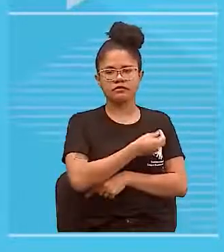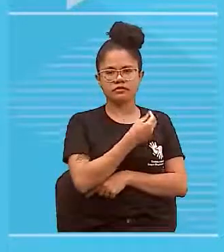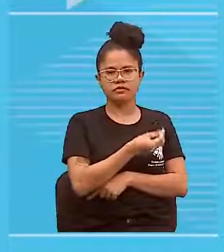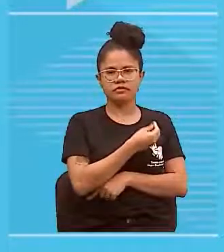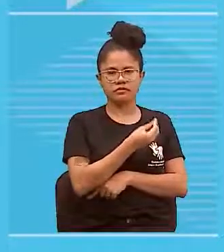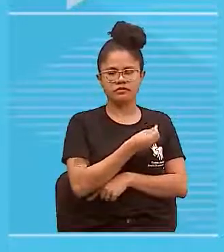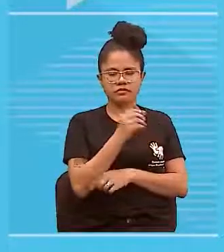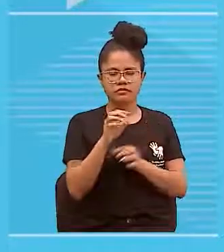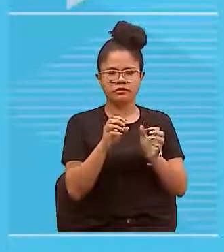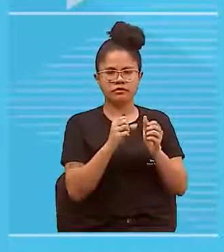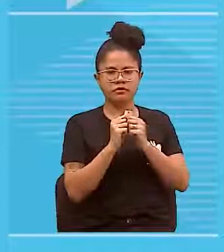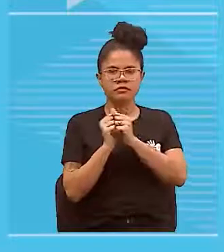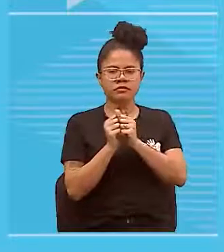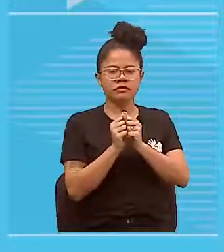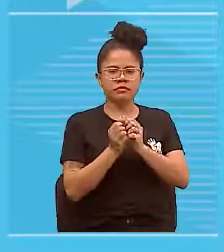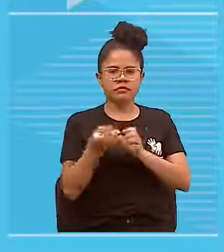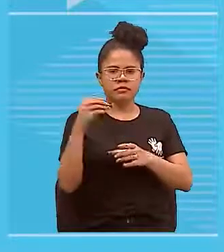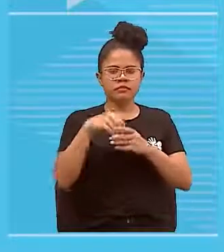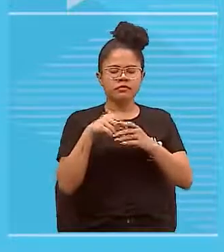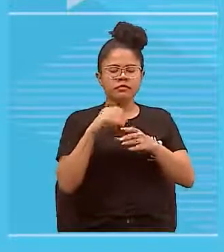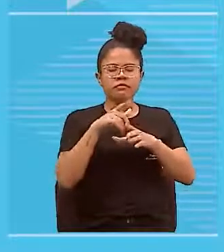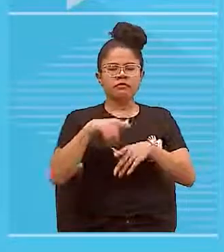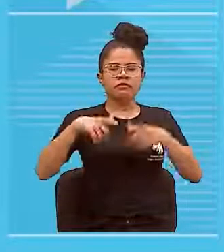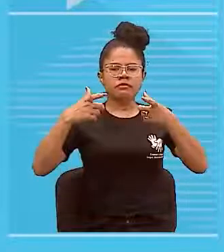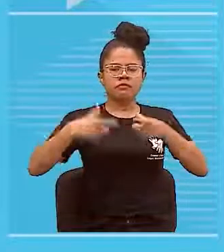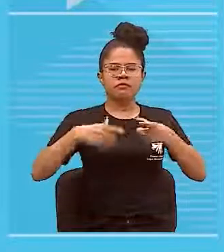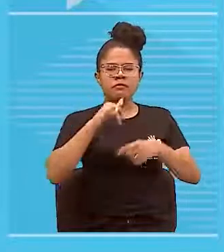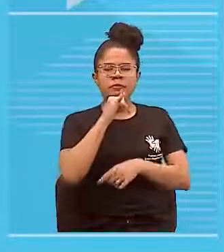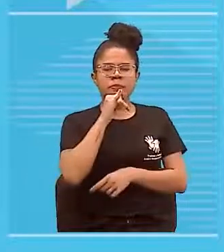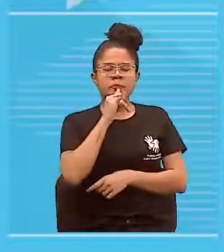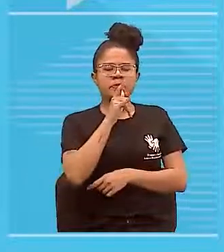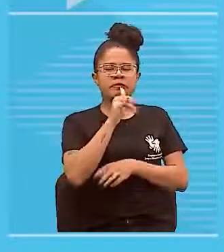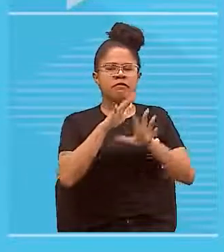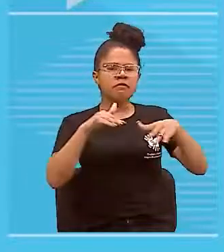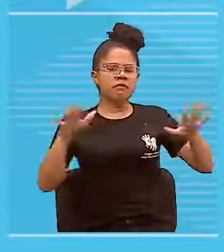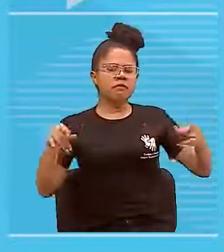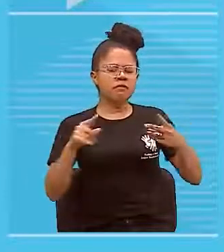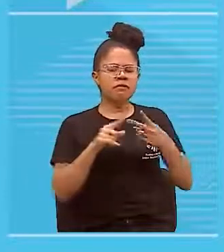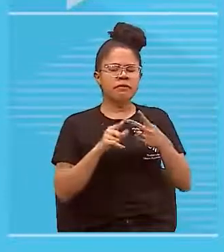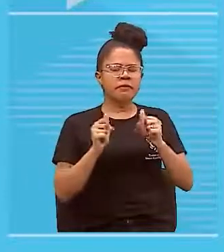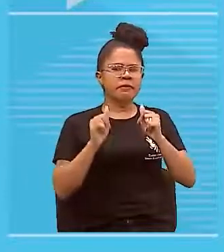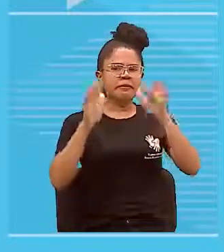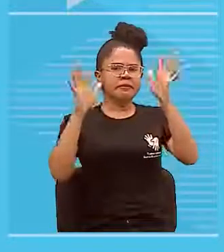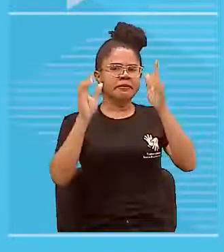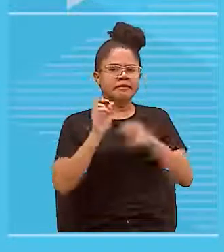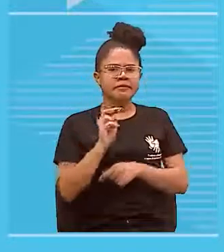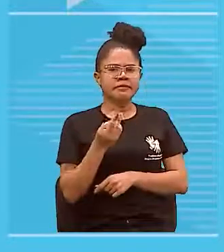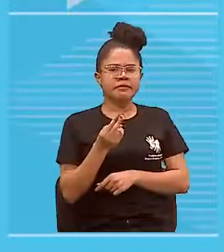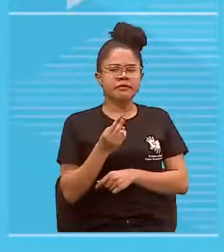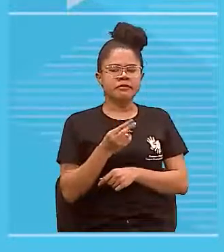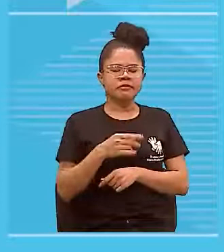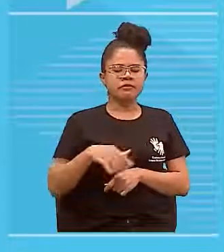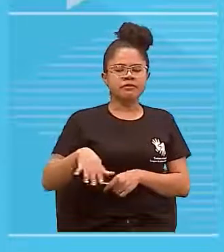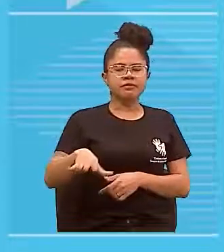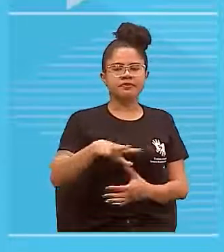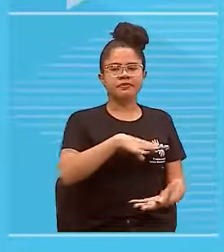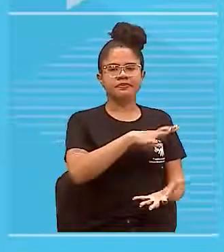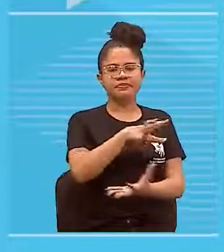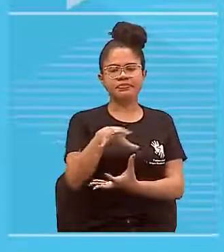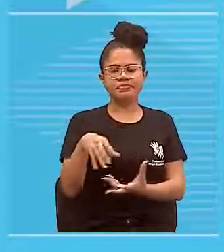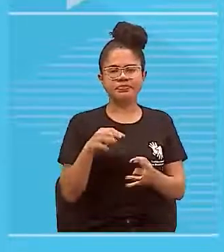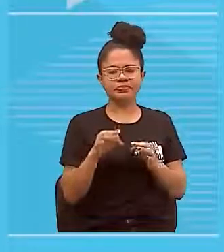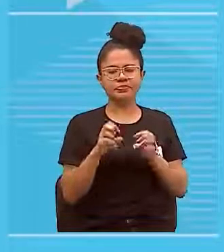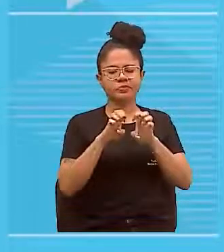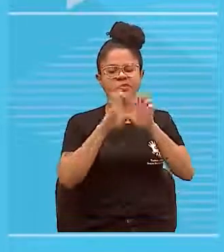mesmo fator abiótico, que podia ser a água, ou o solo, ou o ar. Perfeito, Jack, é isso. O